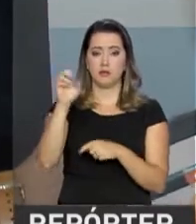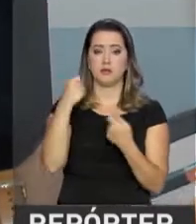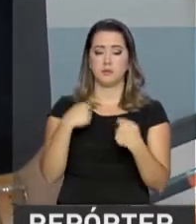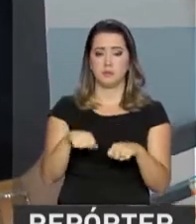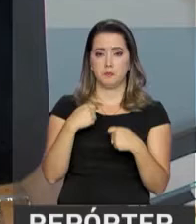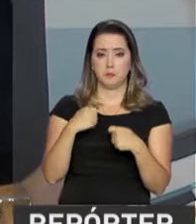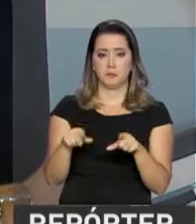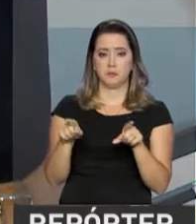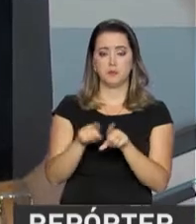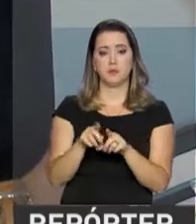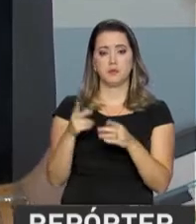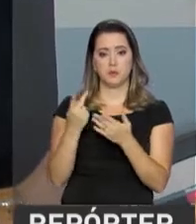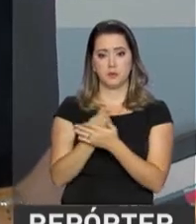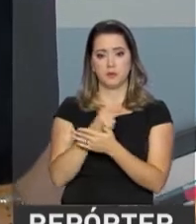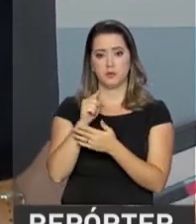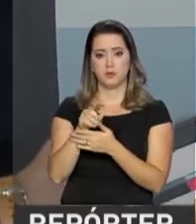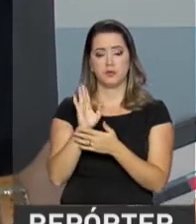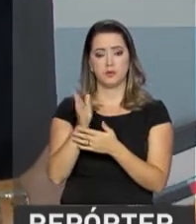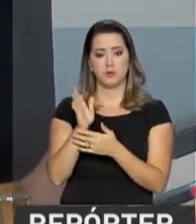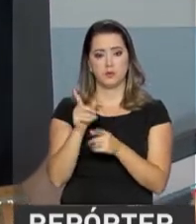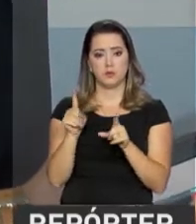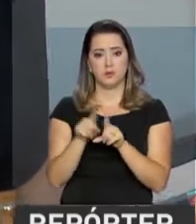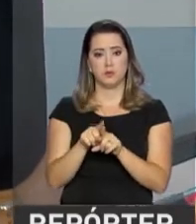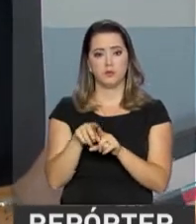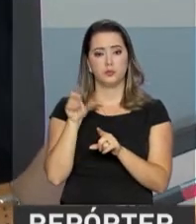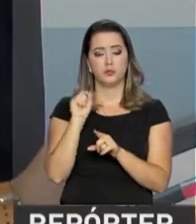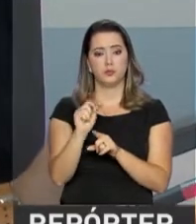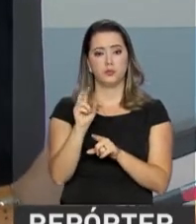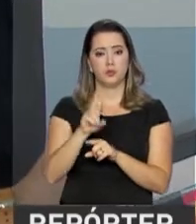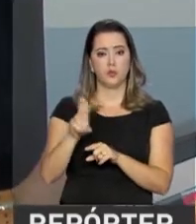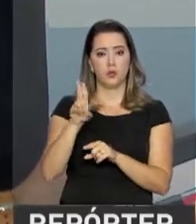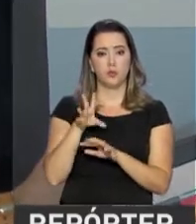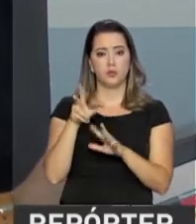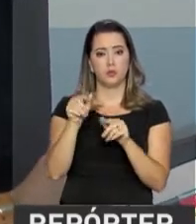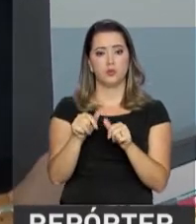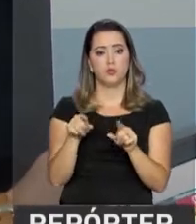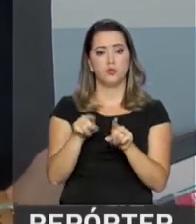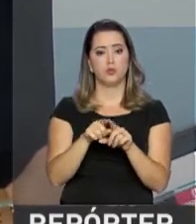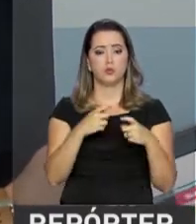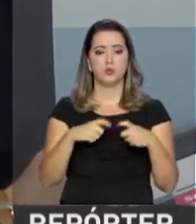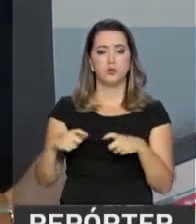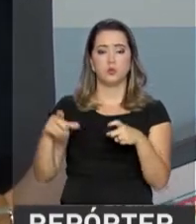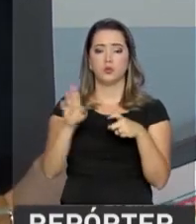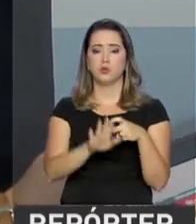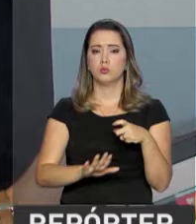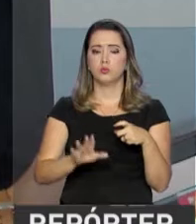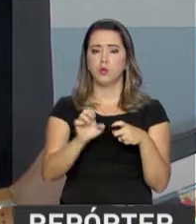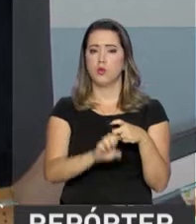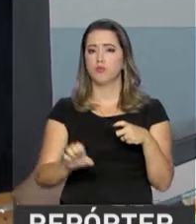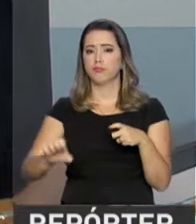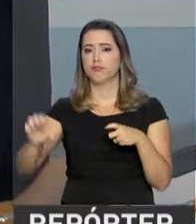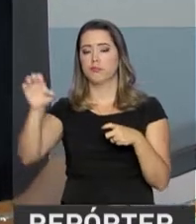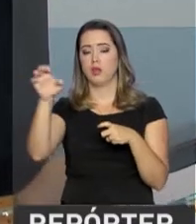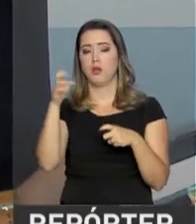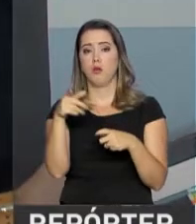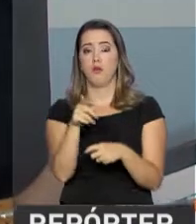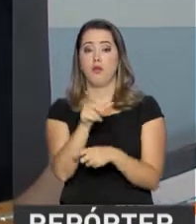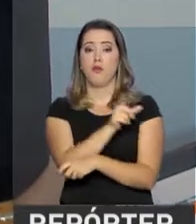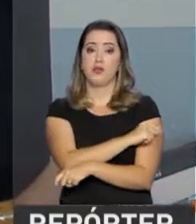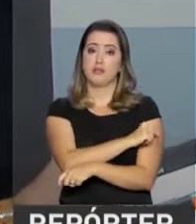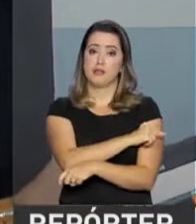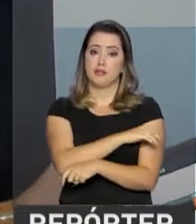já está sendo adotado o abastecimento de todos os demais estados onde a vacina da filhota